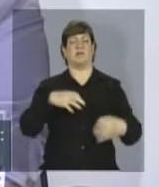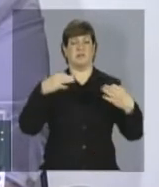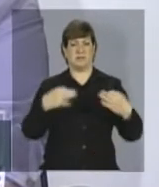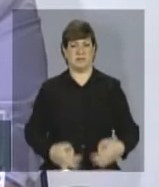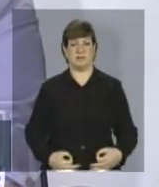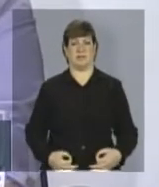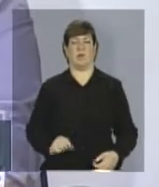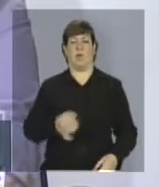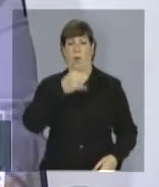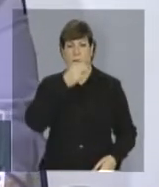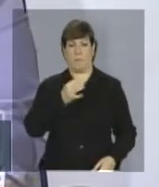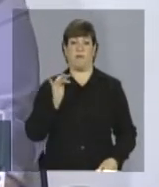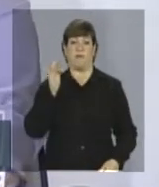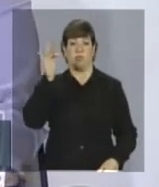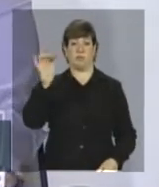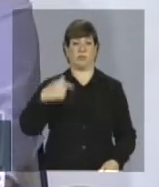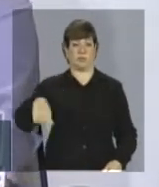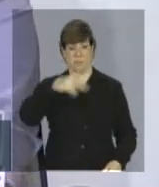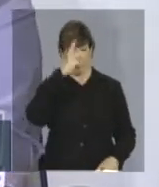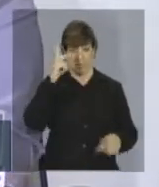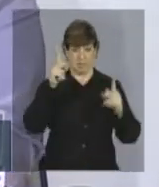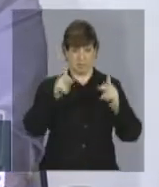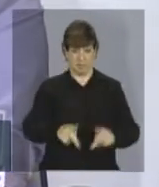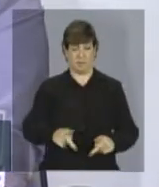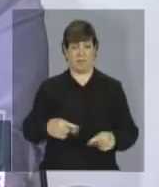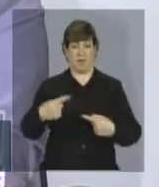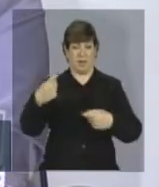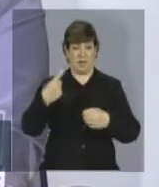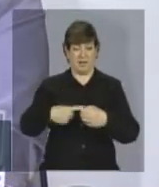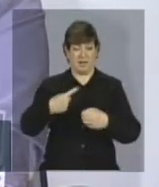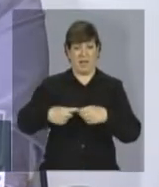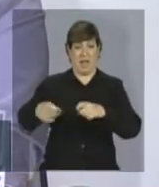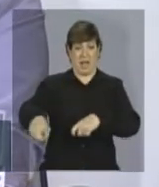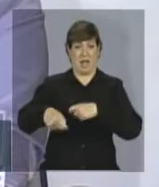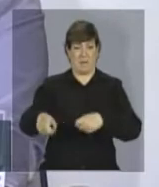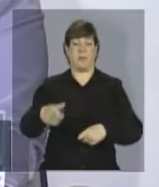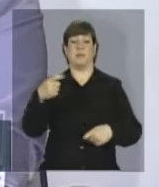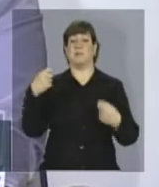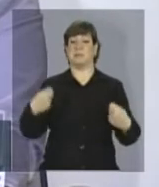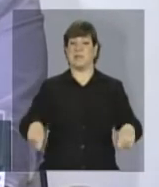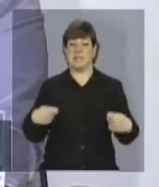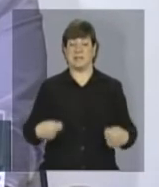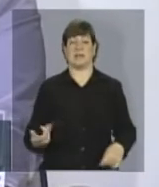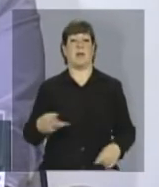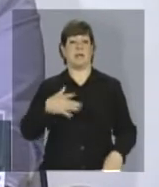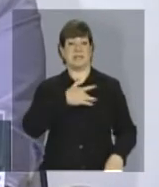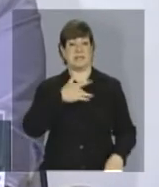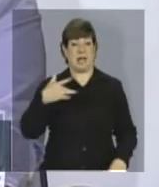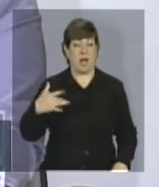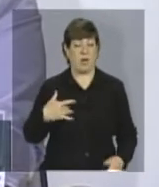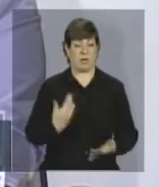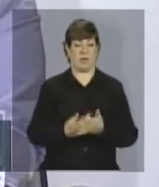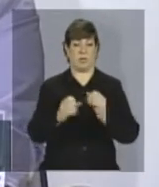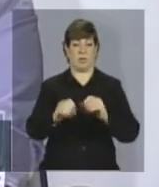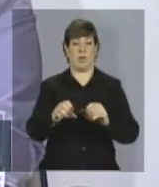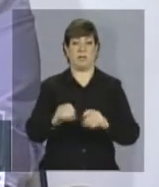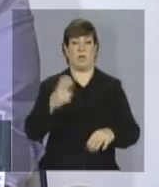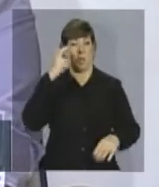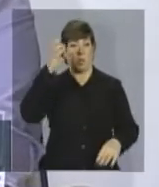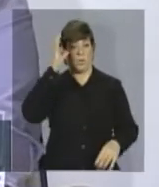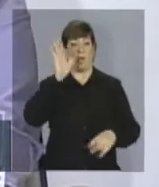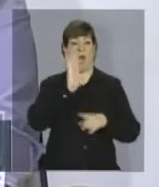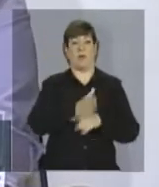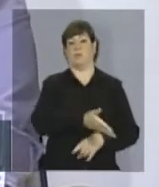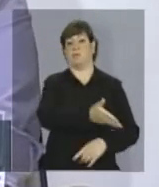futuro para as populações no campo exige que o acesso a políticas de saúde, educação e cultura façam com que